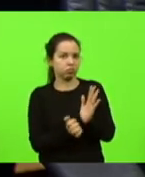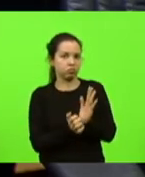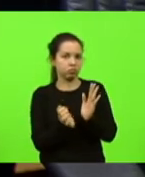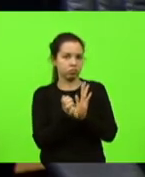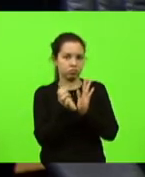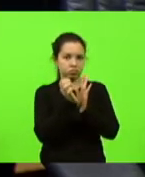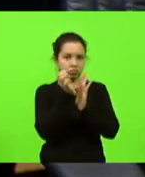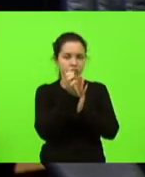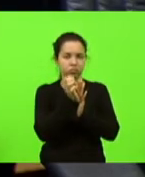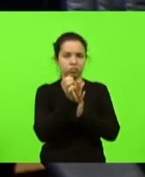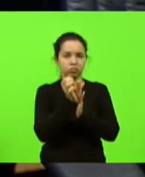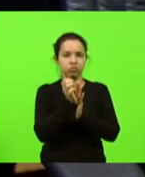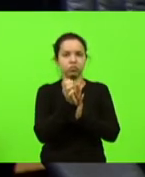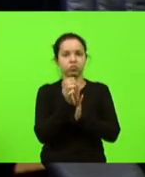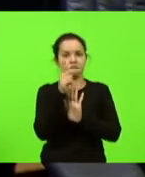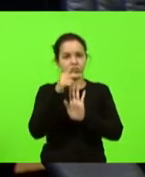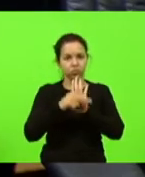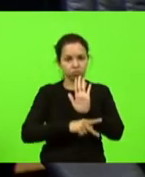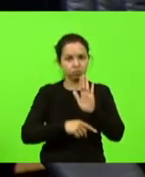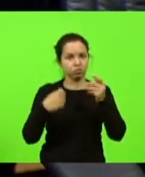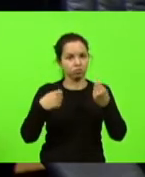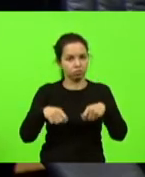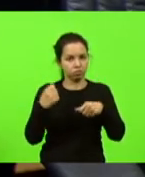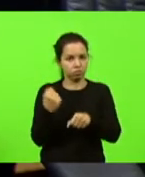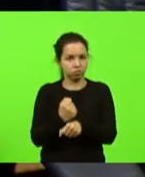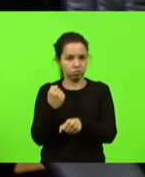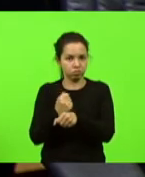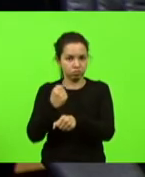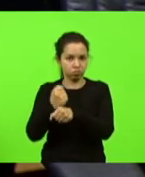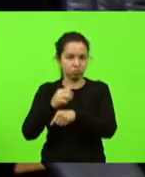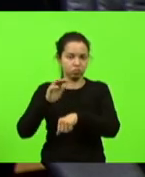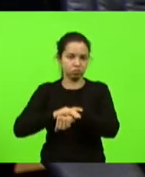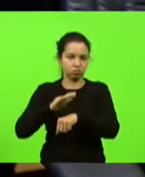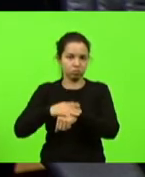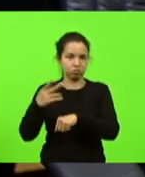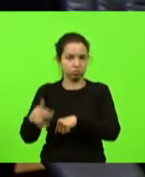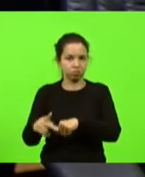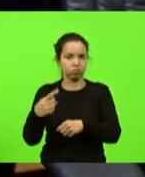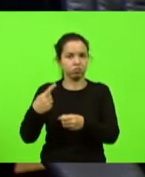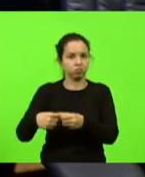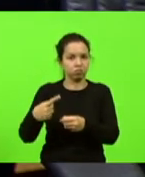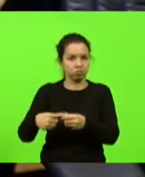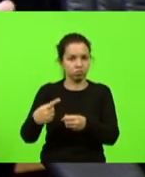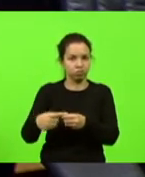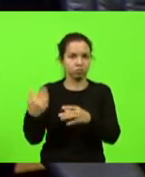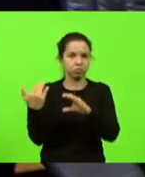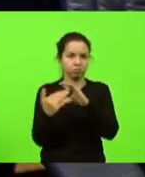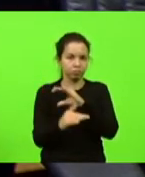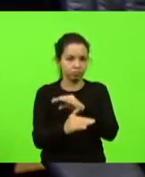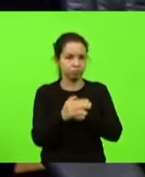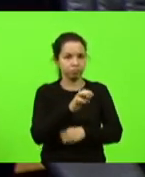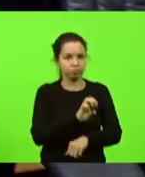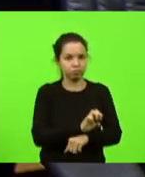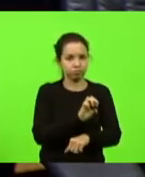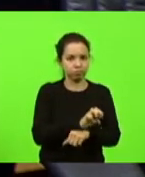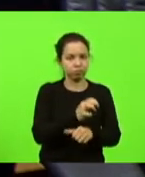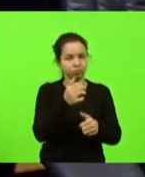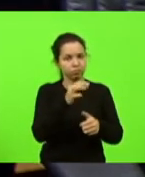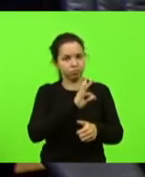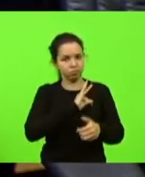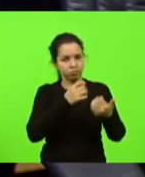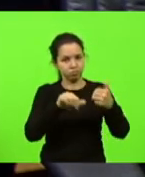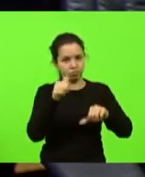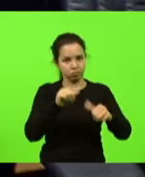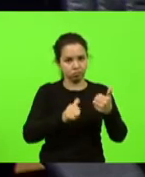projeto tem que ser construído pelo município, encaminha para o Estado, ora um técnico avalia, entende de um